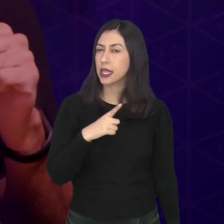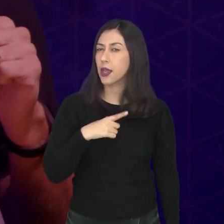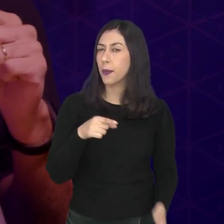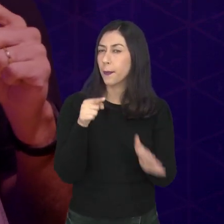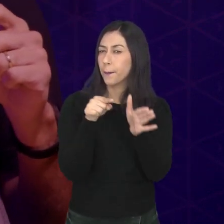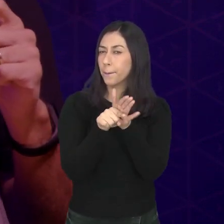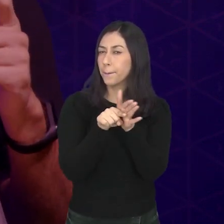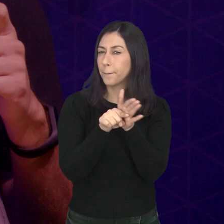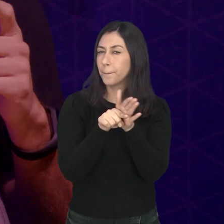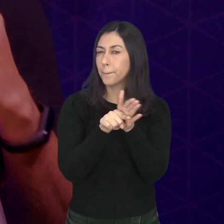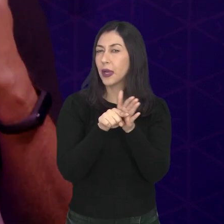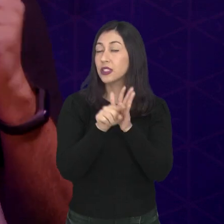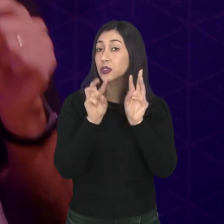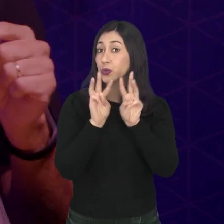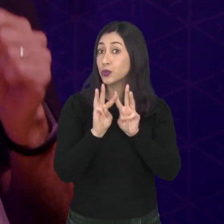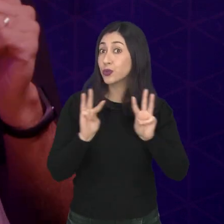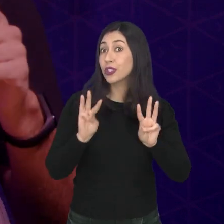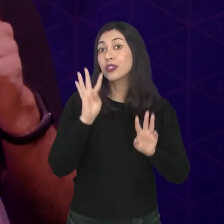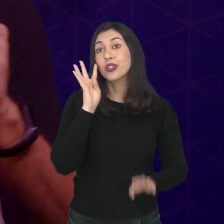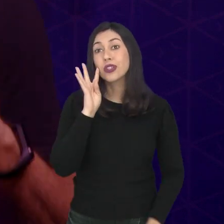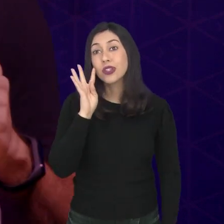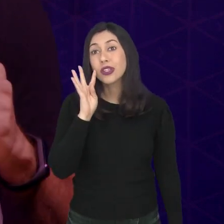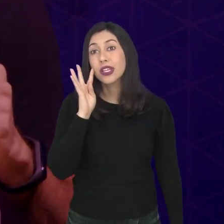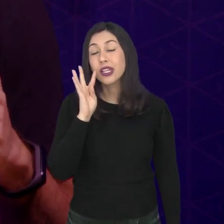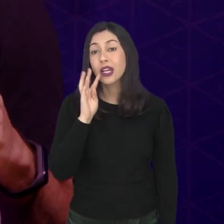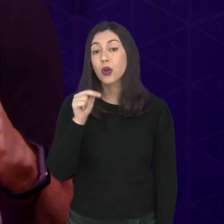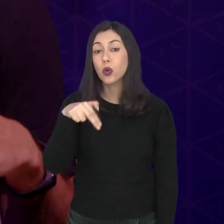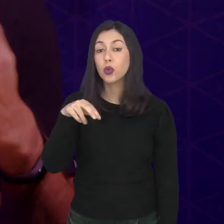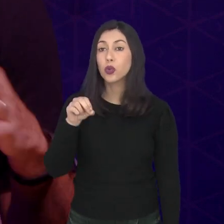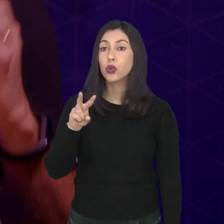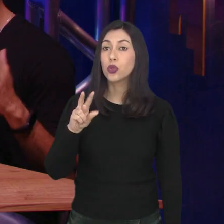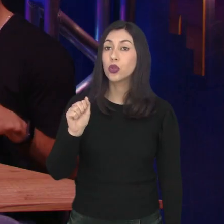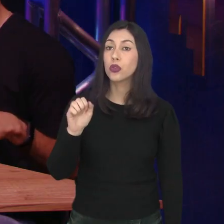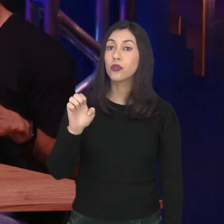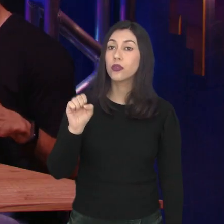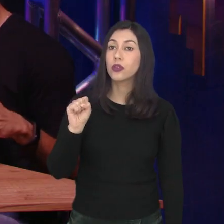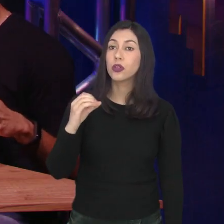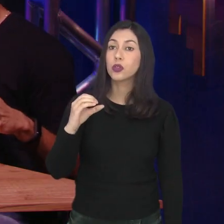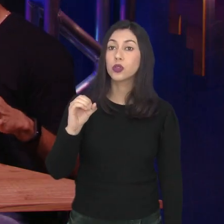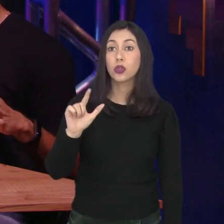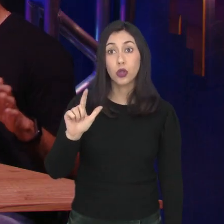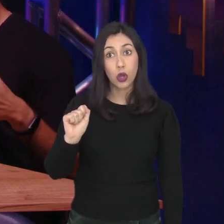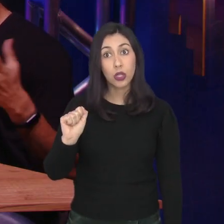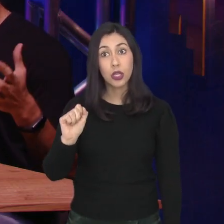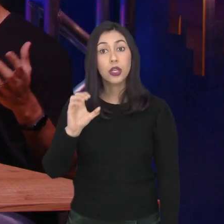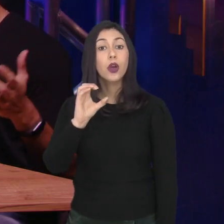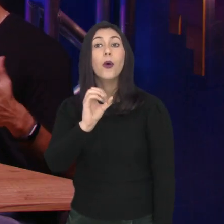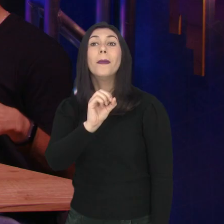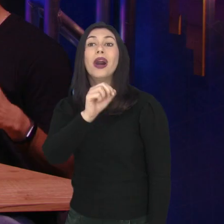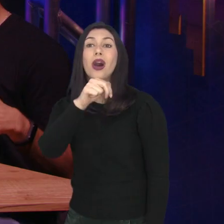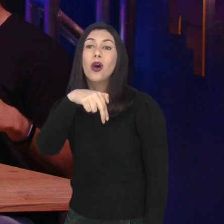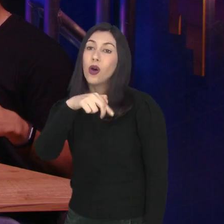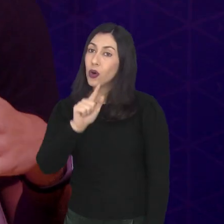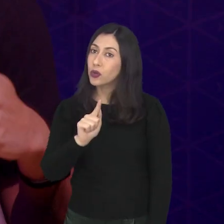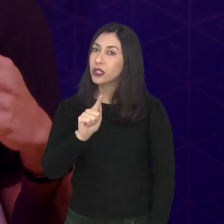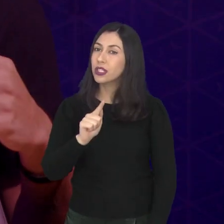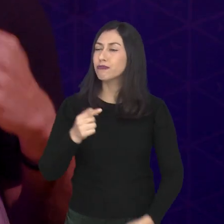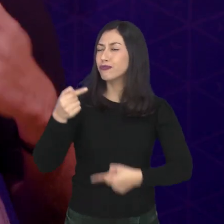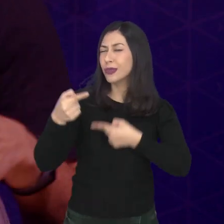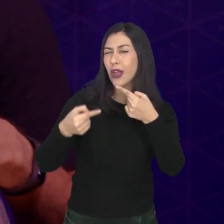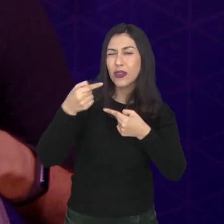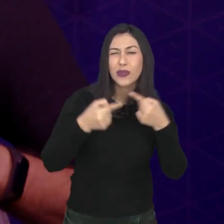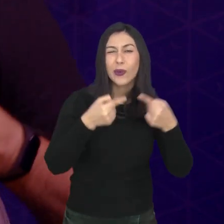uma pesquisa de um site muito legal, que é o Nova Escola. É um site que é uma ONG, né? Que traz